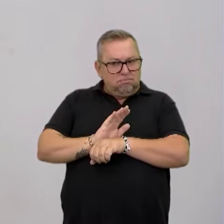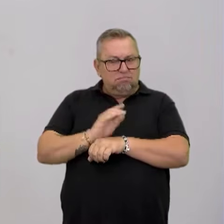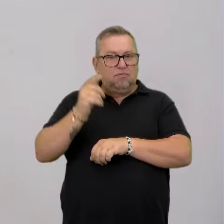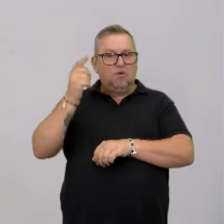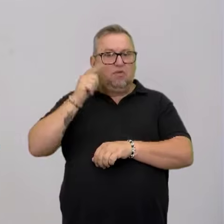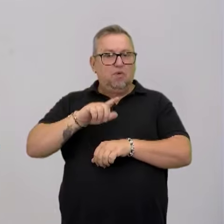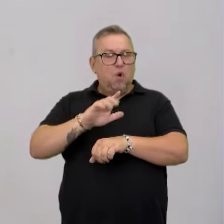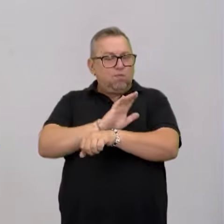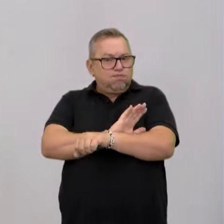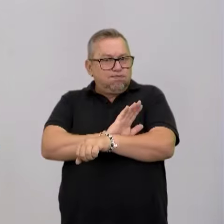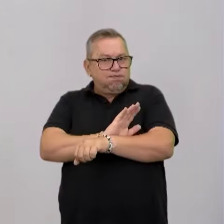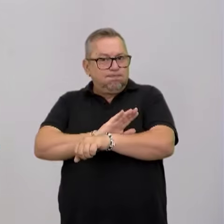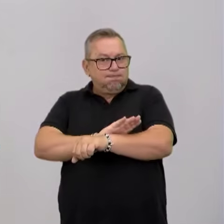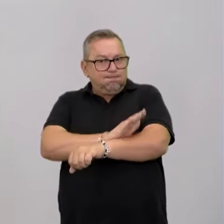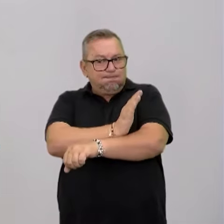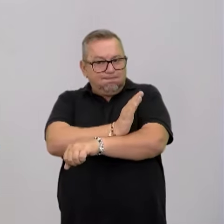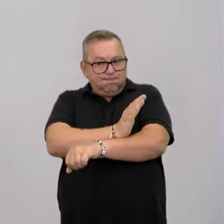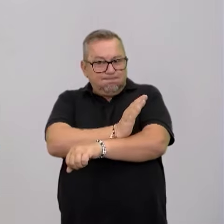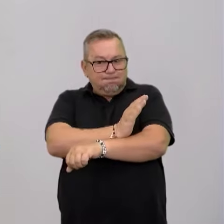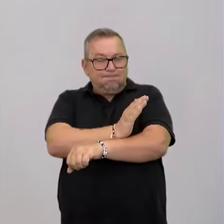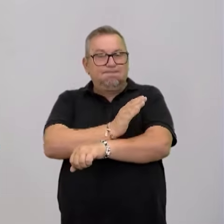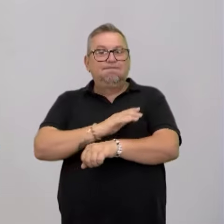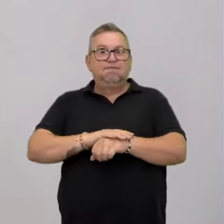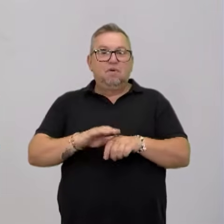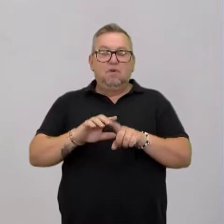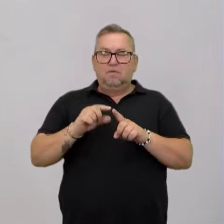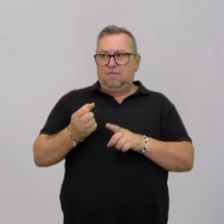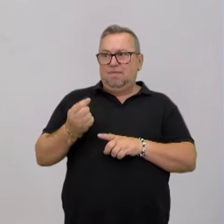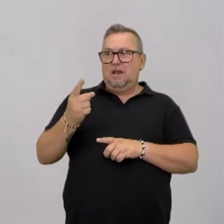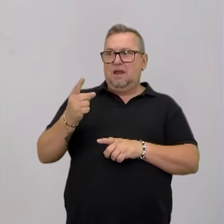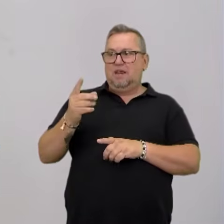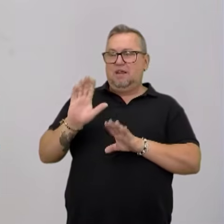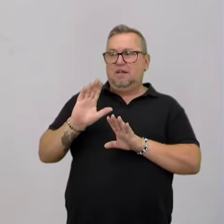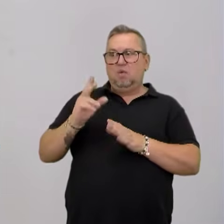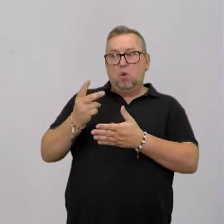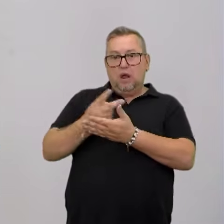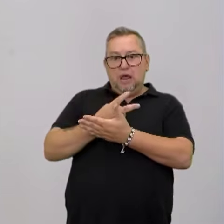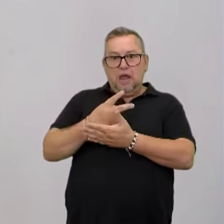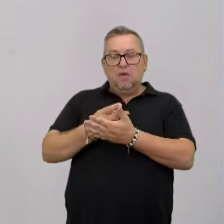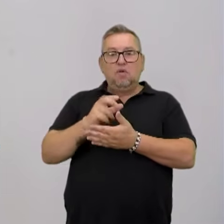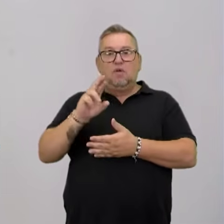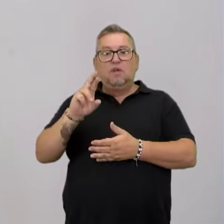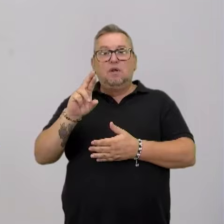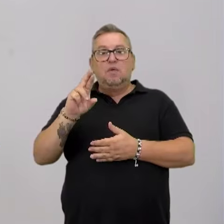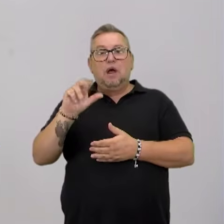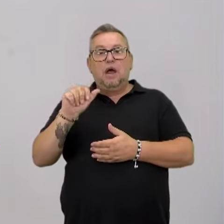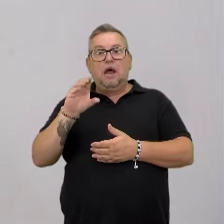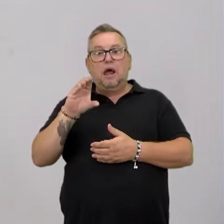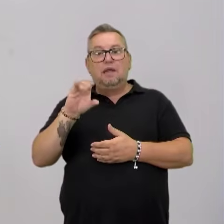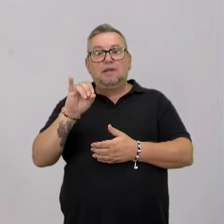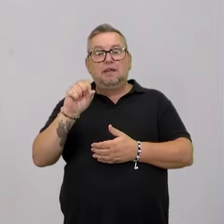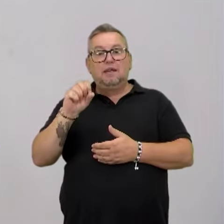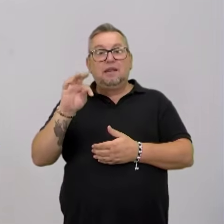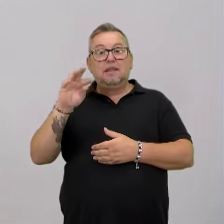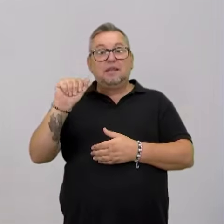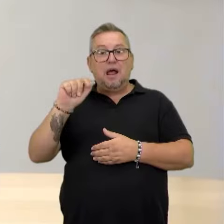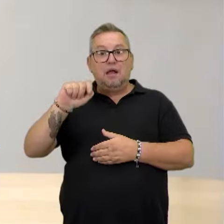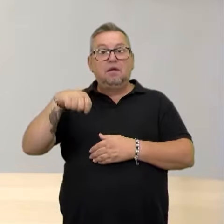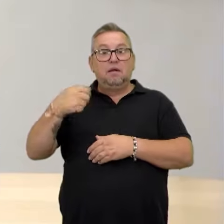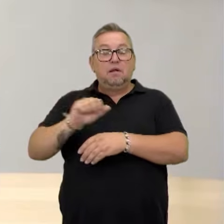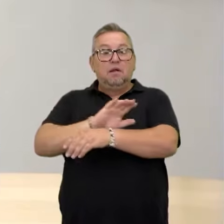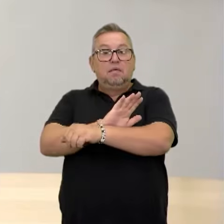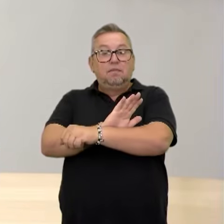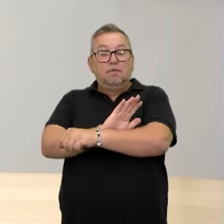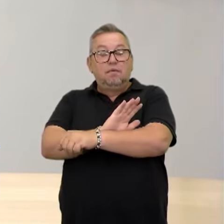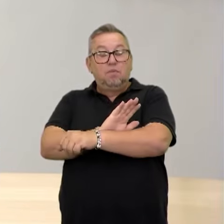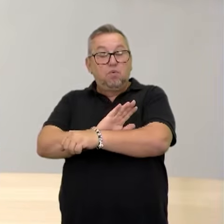consegue mudar. Então, opa, olha, essa minha fala foi racista, então eu preciso modificar. E sempre ouvir aquele que tem